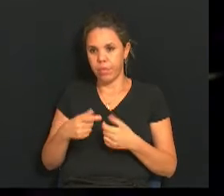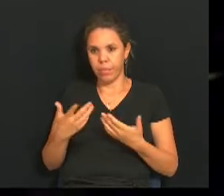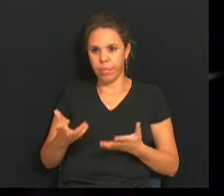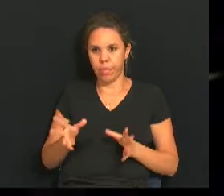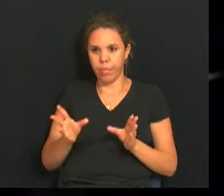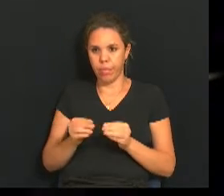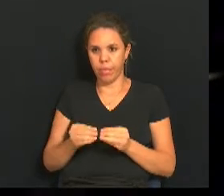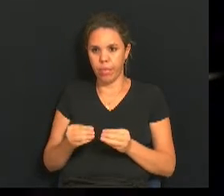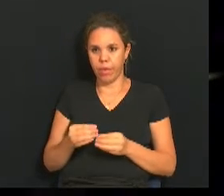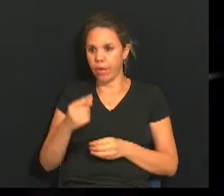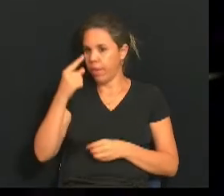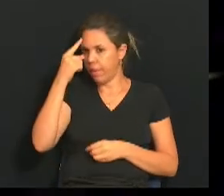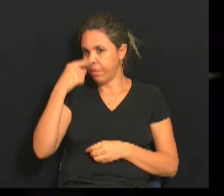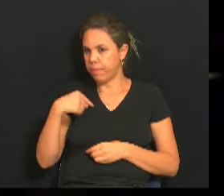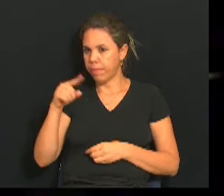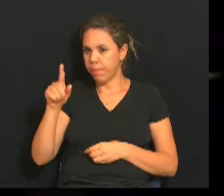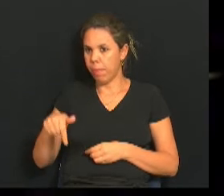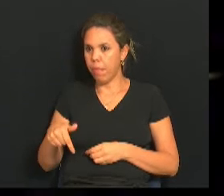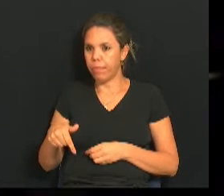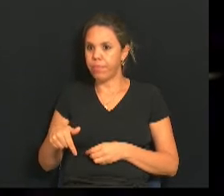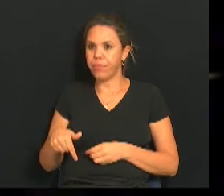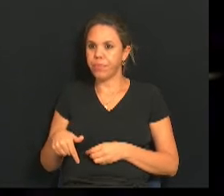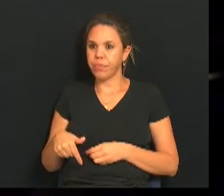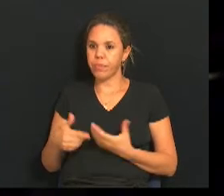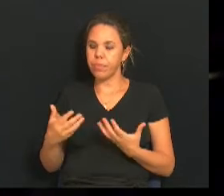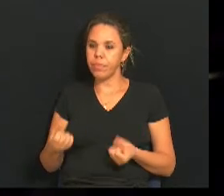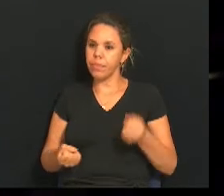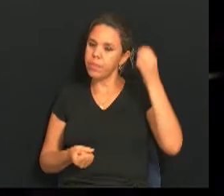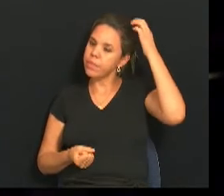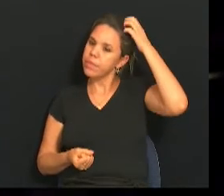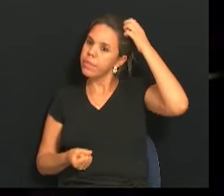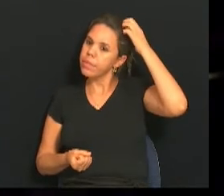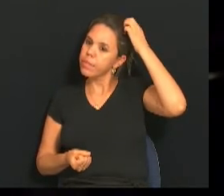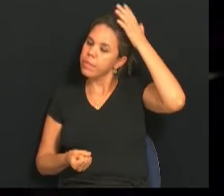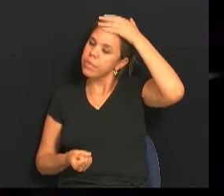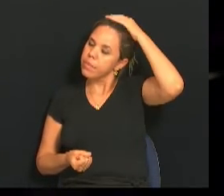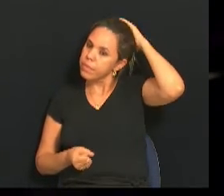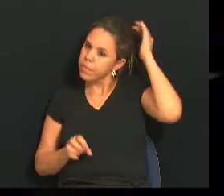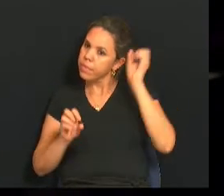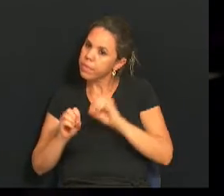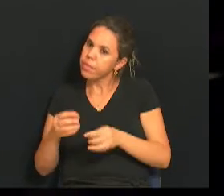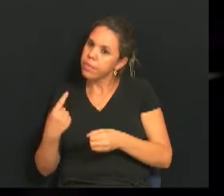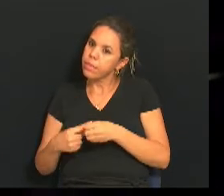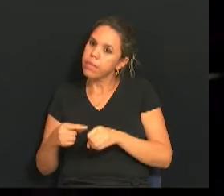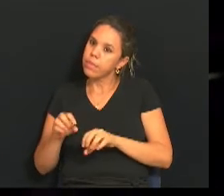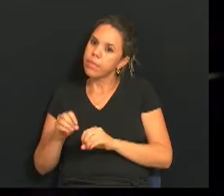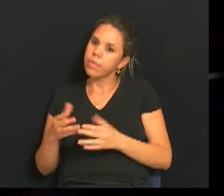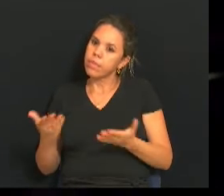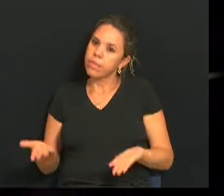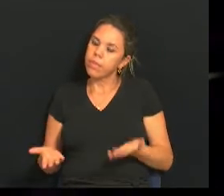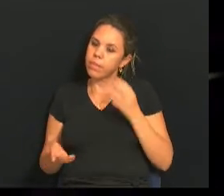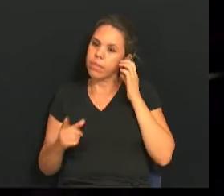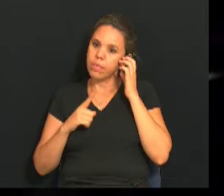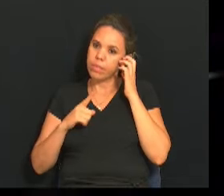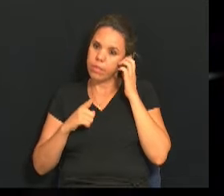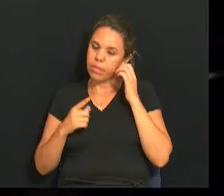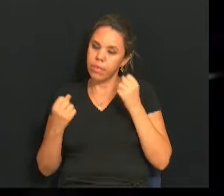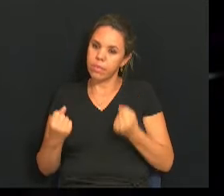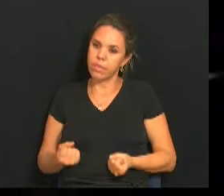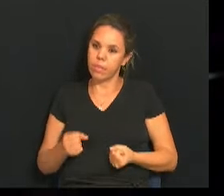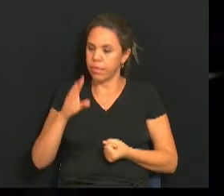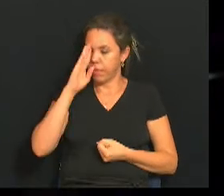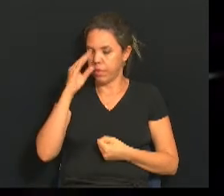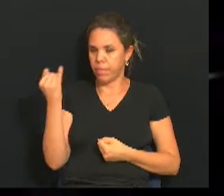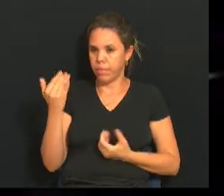o perfil mesmo, né, a concepção político-educacional da Secretaria Municipal de Educação, que tem um peso fundante